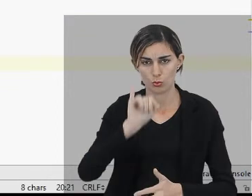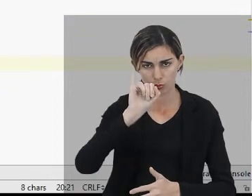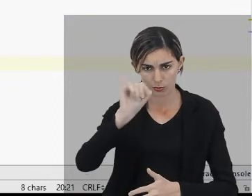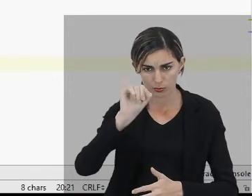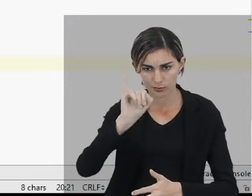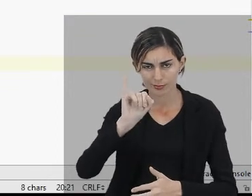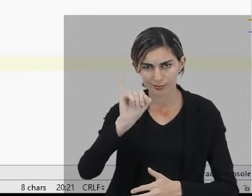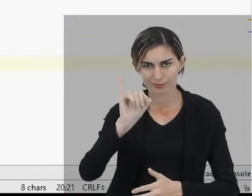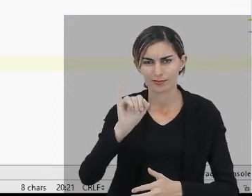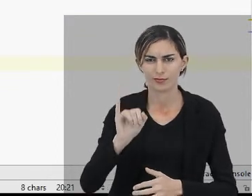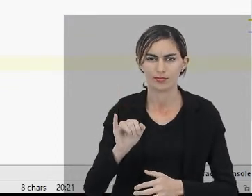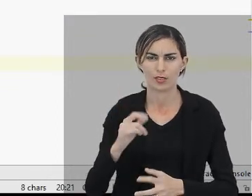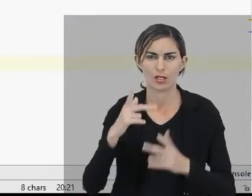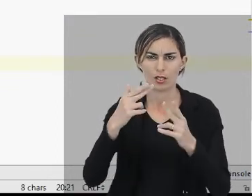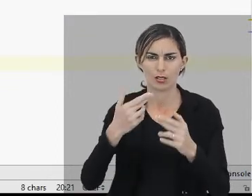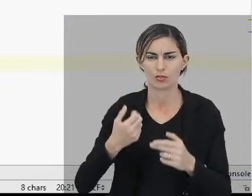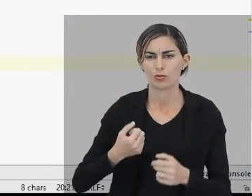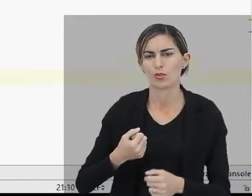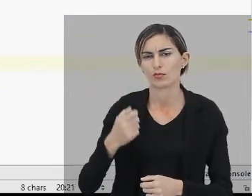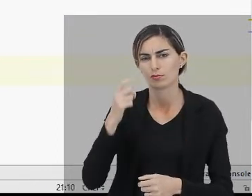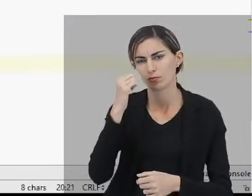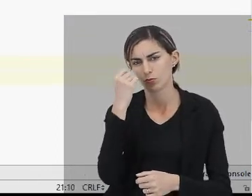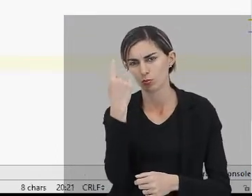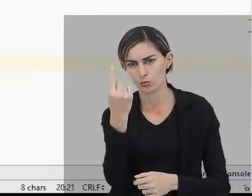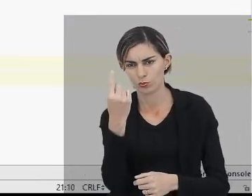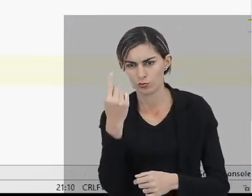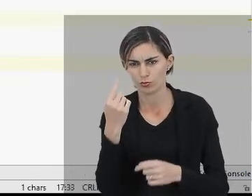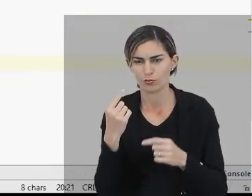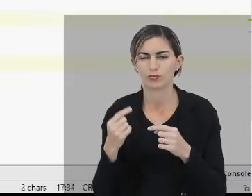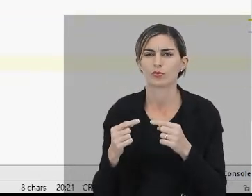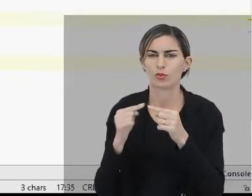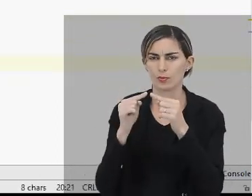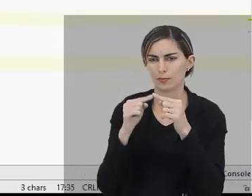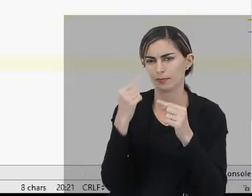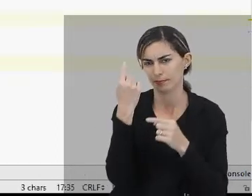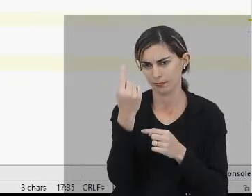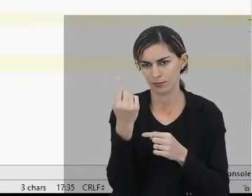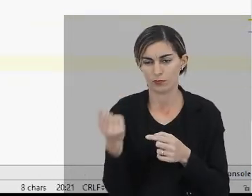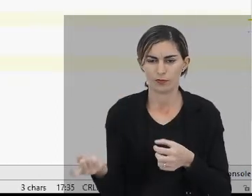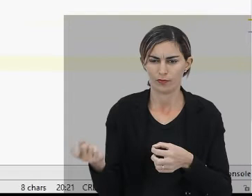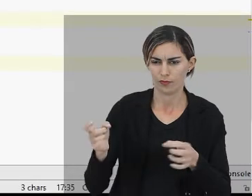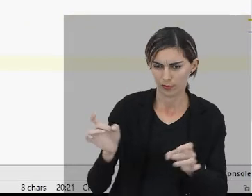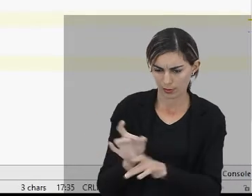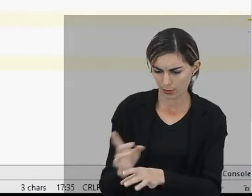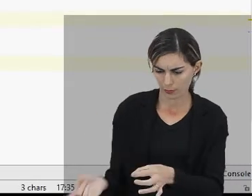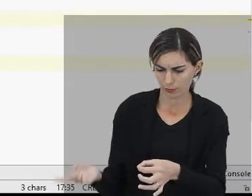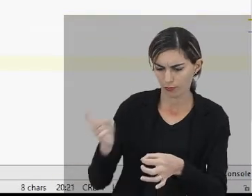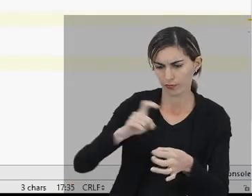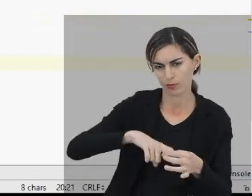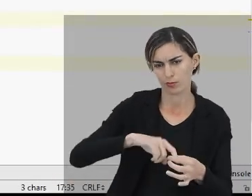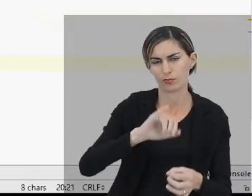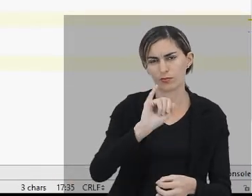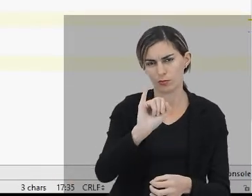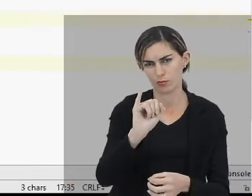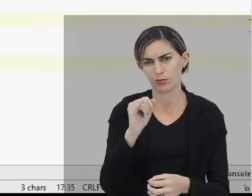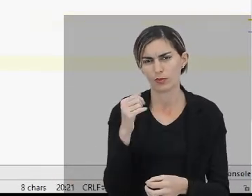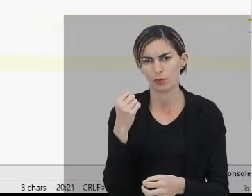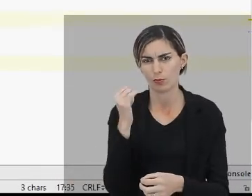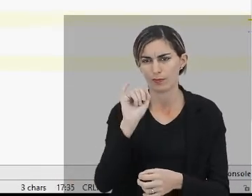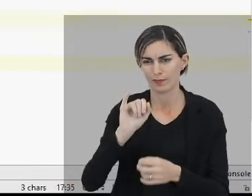i vai estar valendo 1. Ele termina, volta para cá. O i agora de